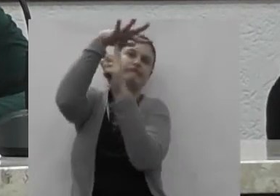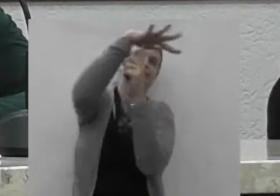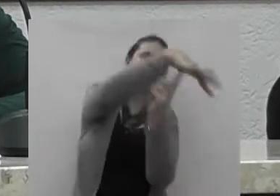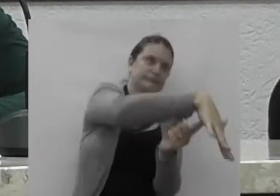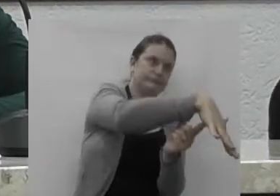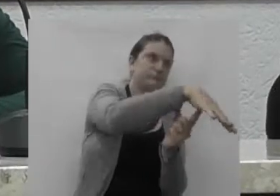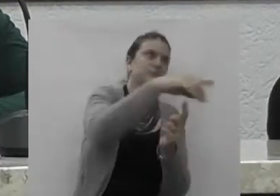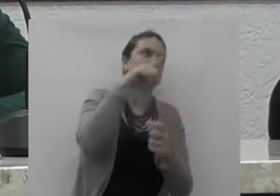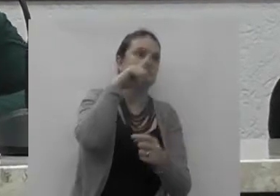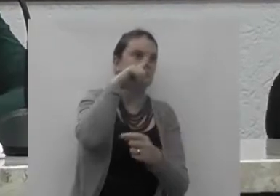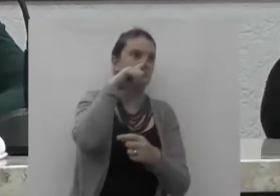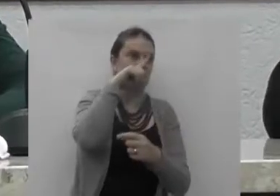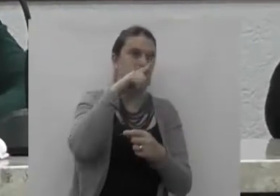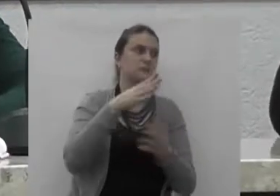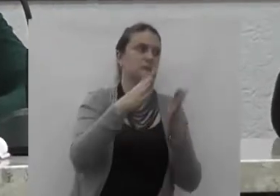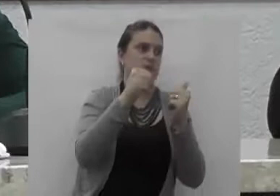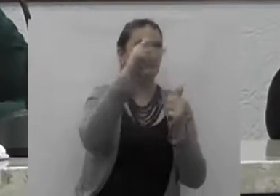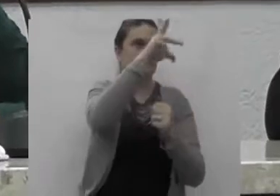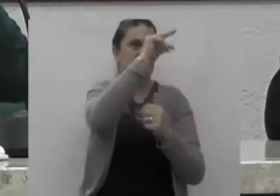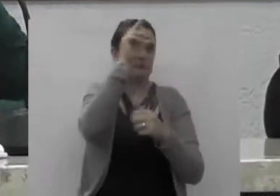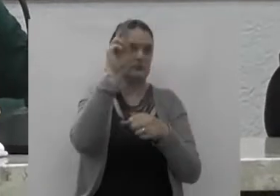poda preventiva.